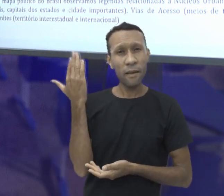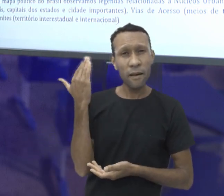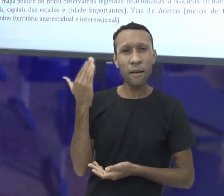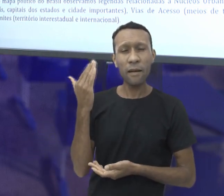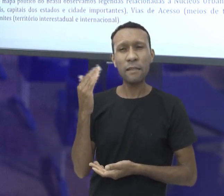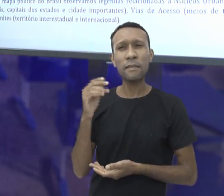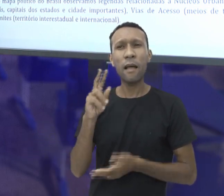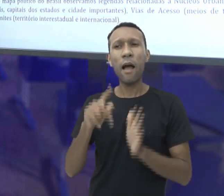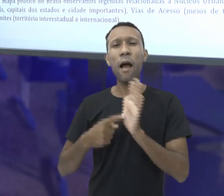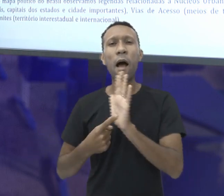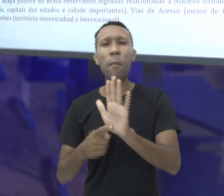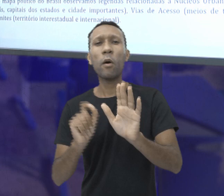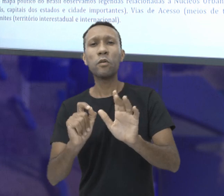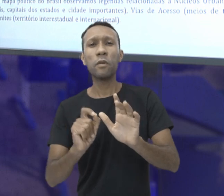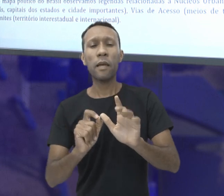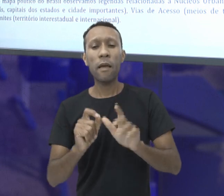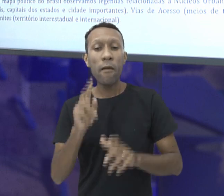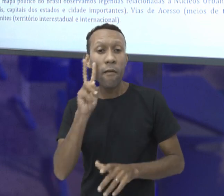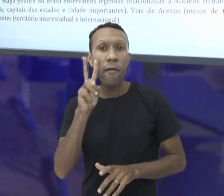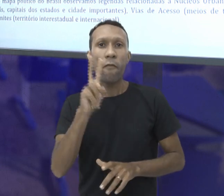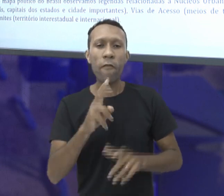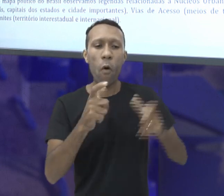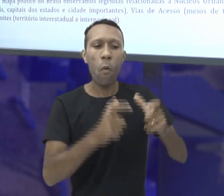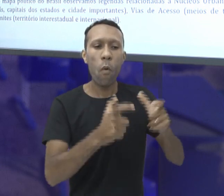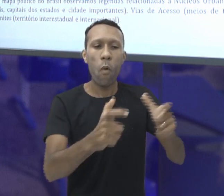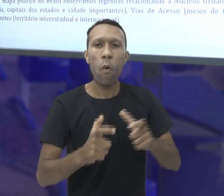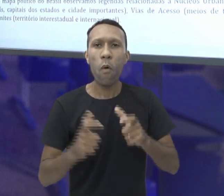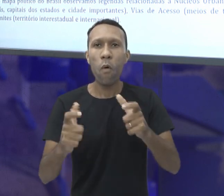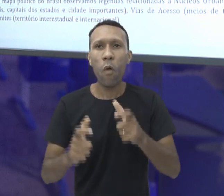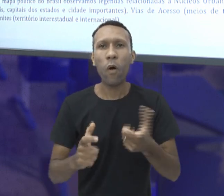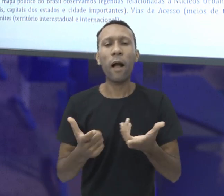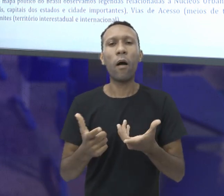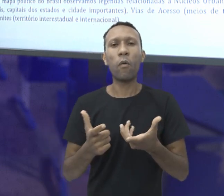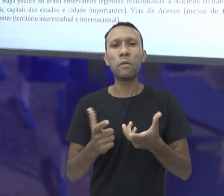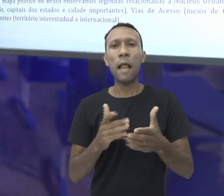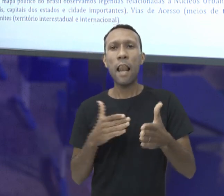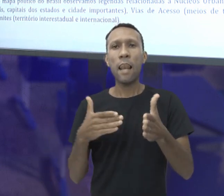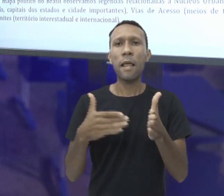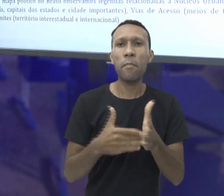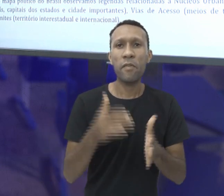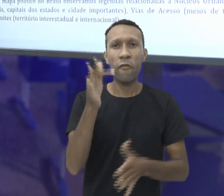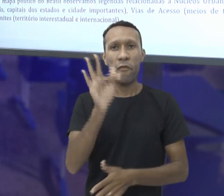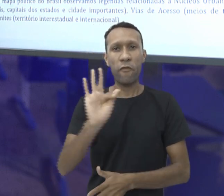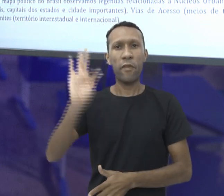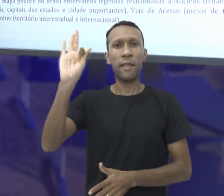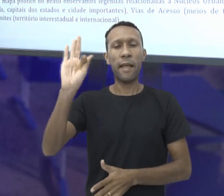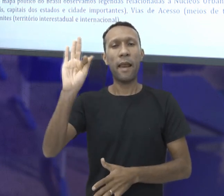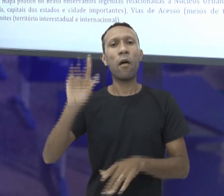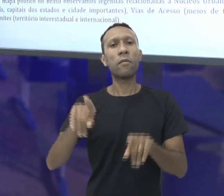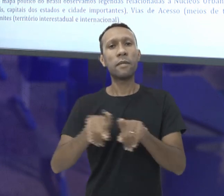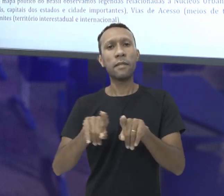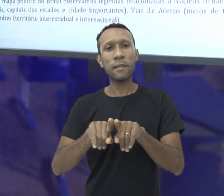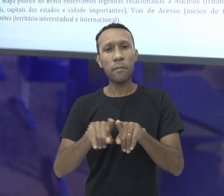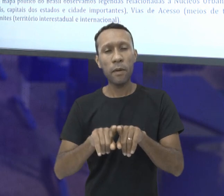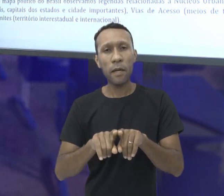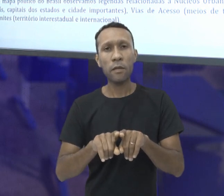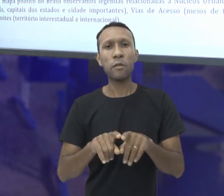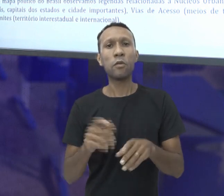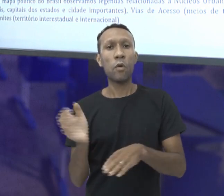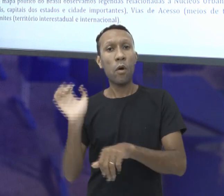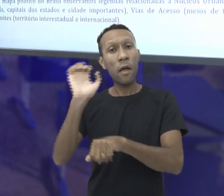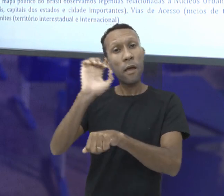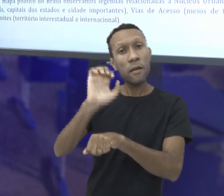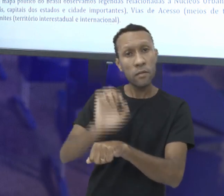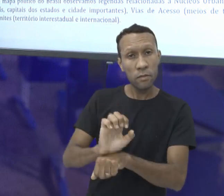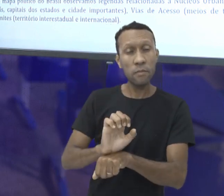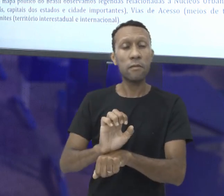essa oportunidade de você localizar os limites estaduais, os limites federais, as bacias hidrográficas,